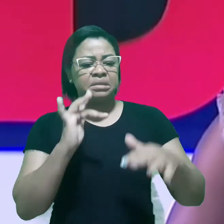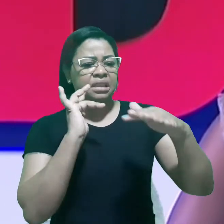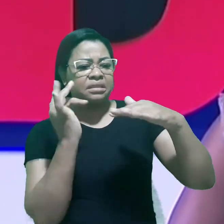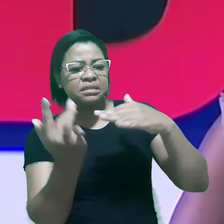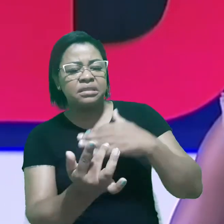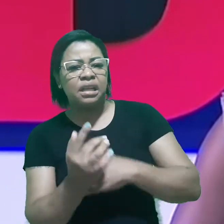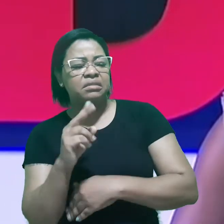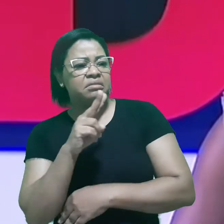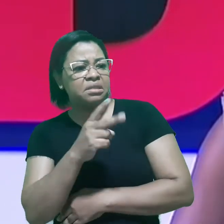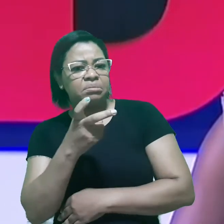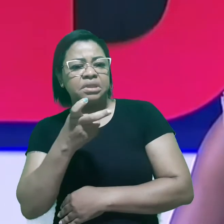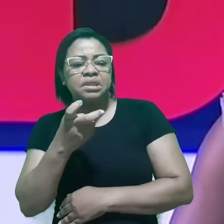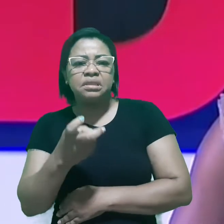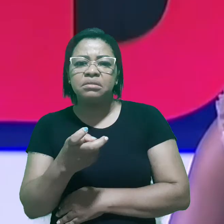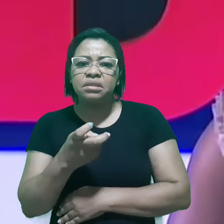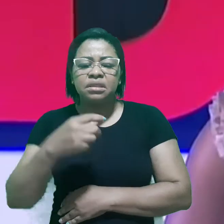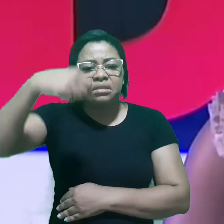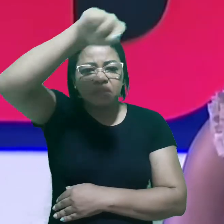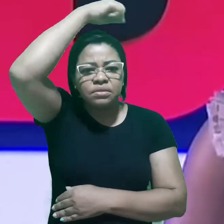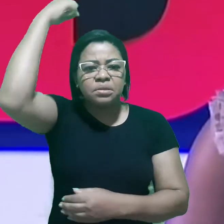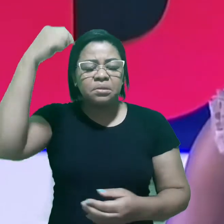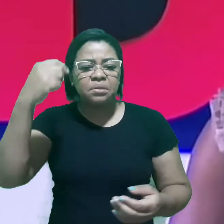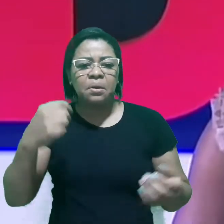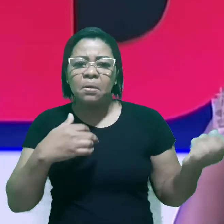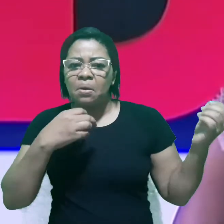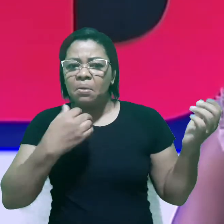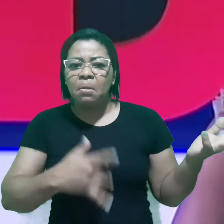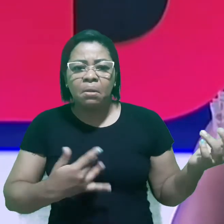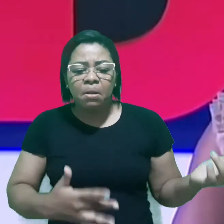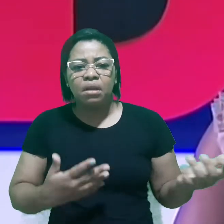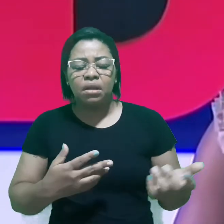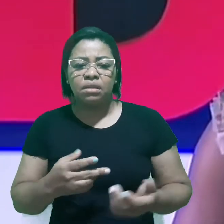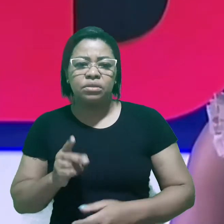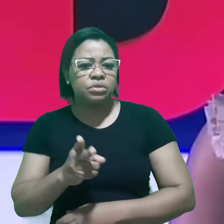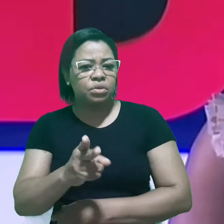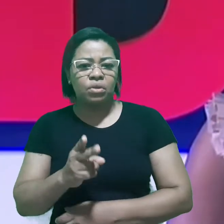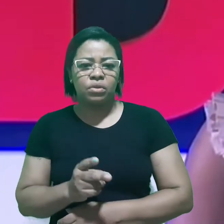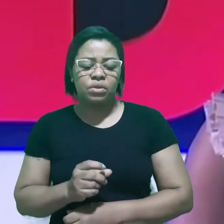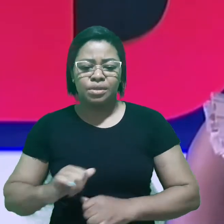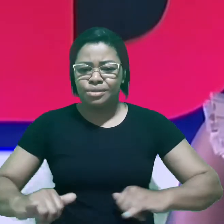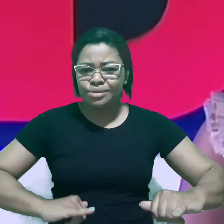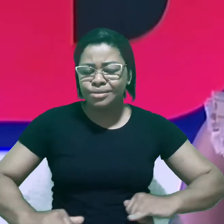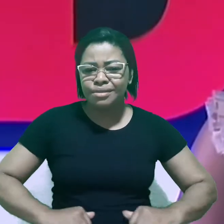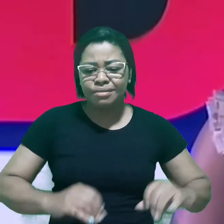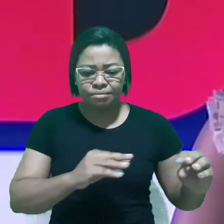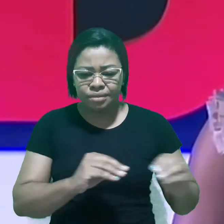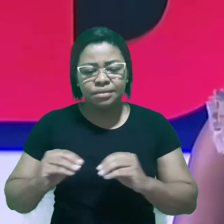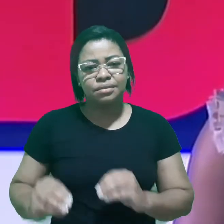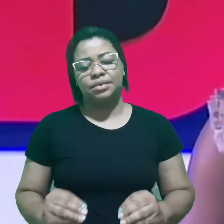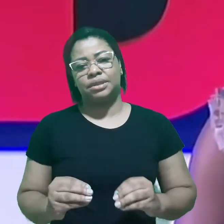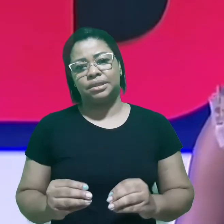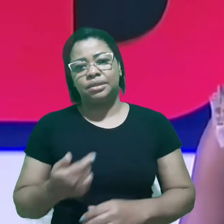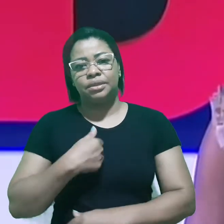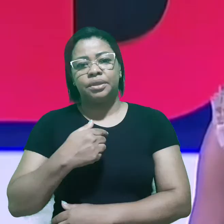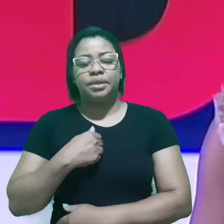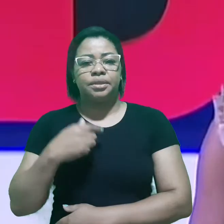imigrante abjeto. Eu tinha assimilado uma única história sobre os mexicanos e não podia estar mais envergonhada de mim mesma. Então é